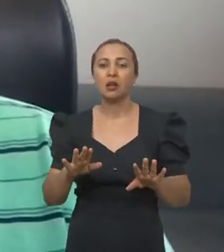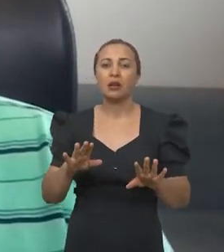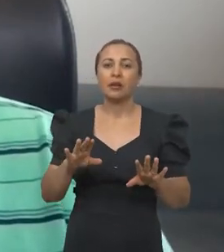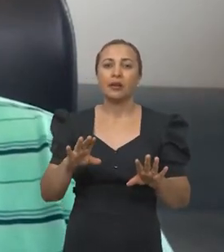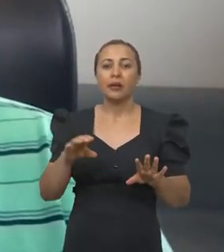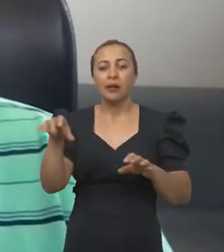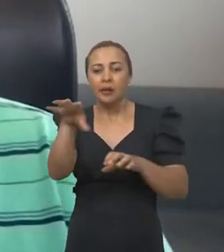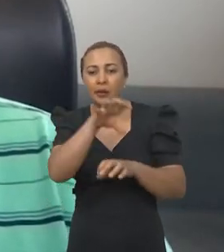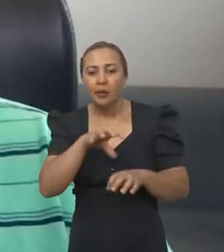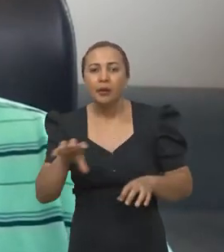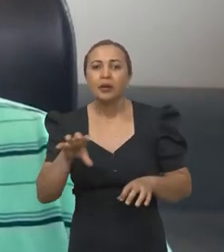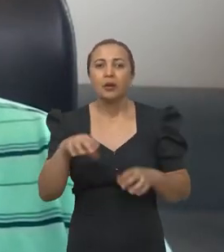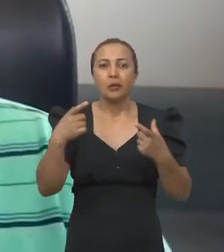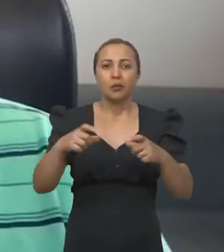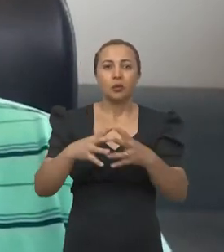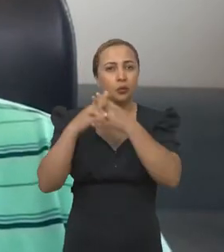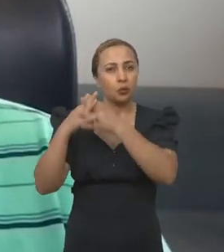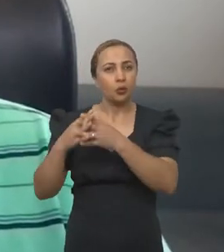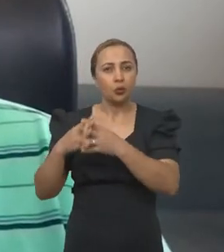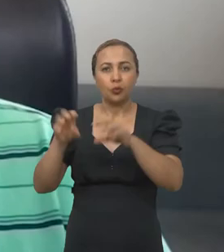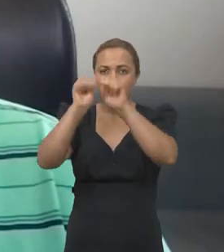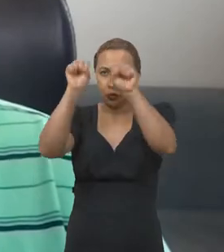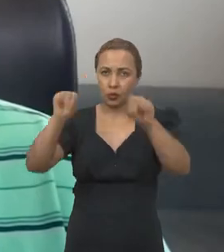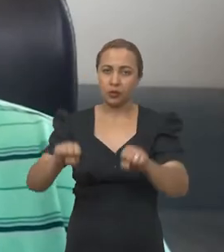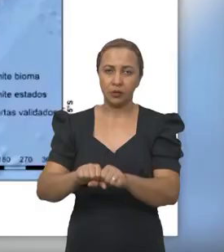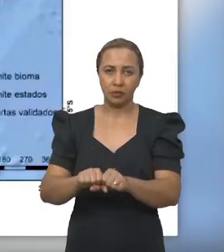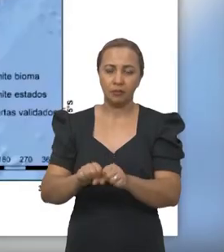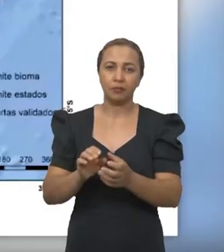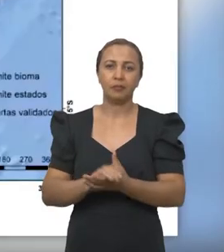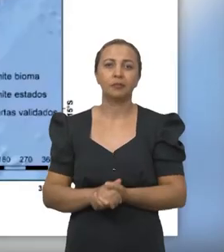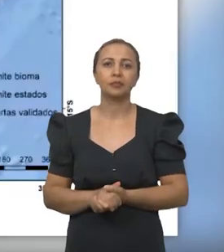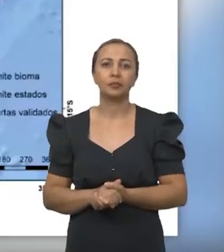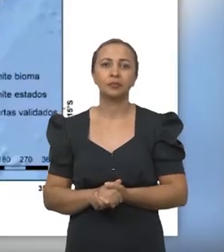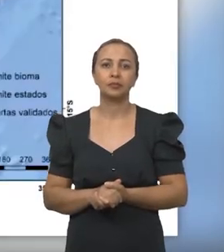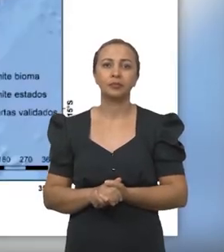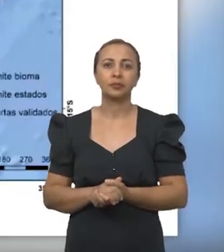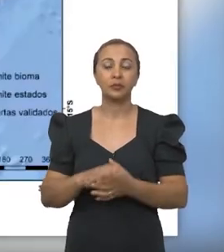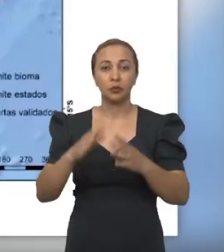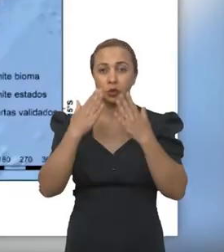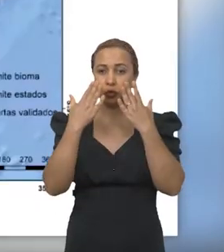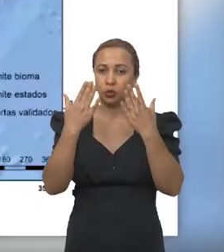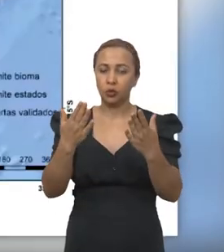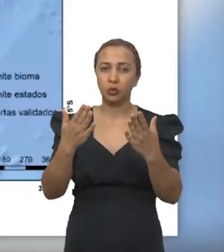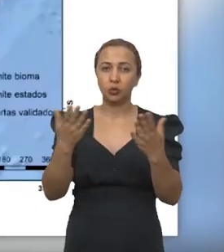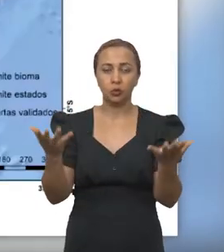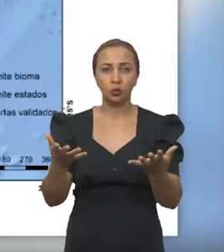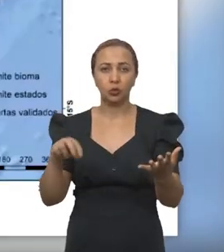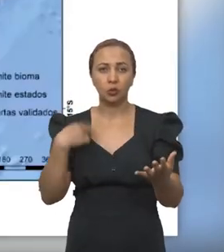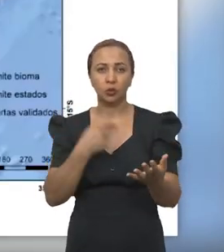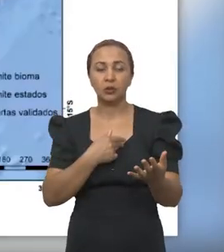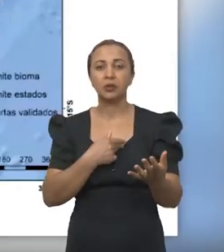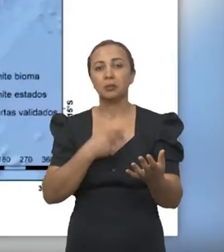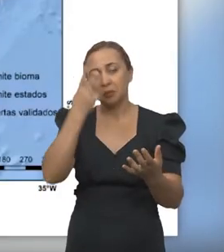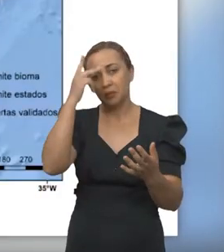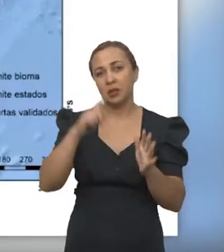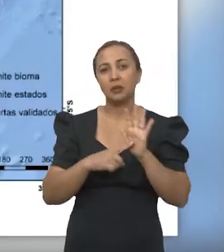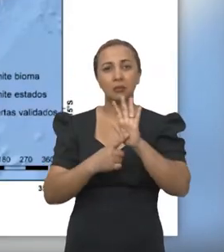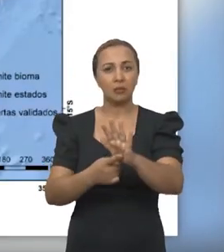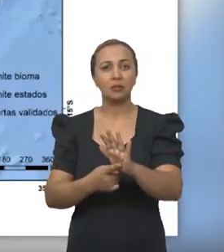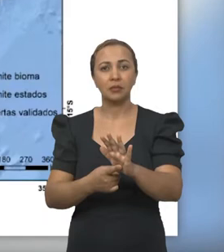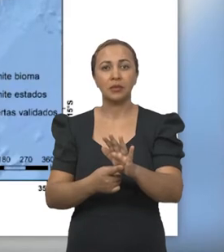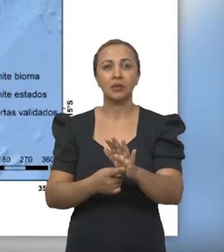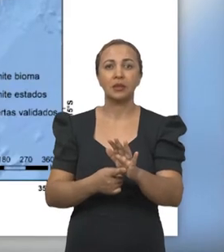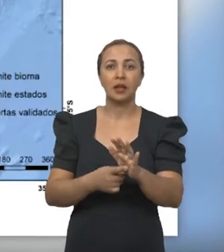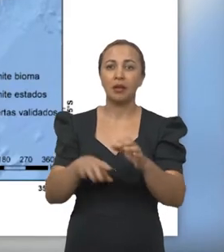que confunde a capacidade de detecção do sistema e termos de resultados que temos hoje apresentar em